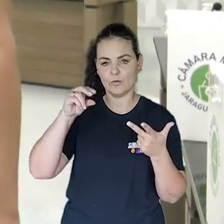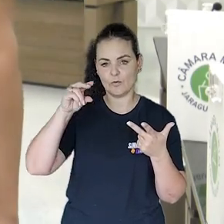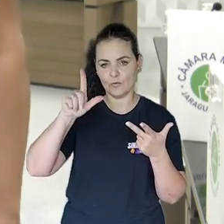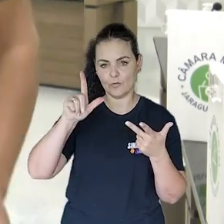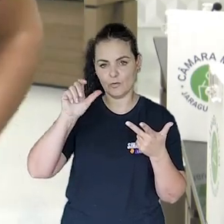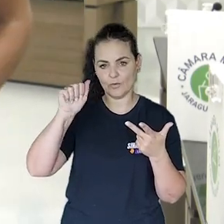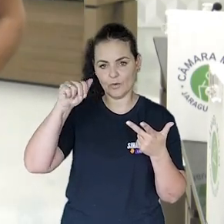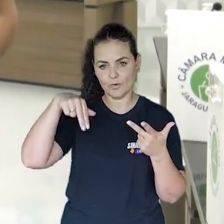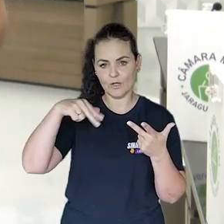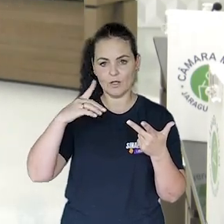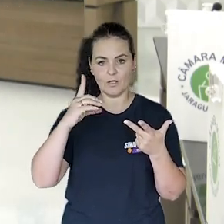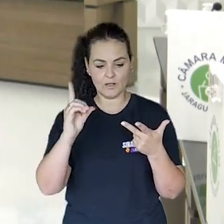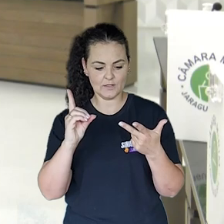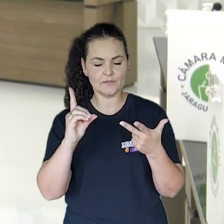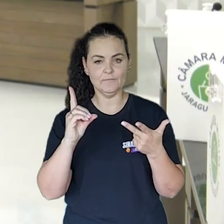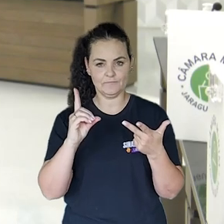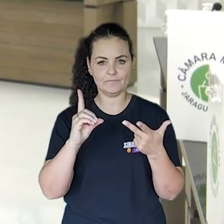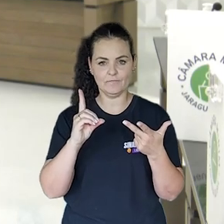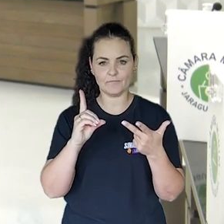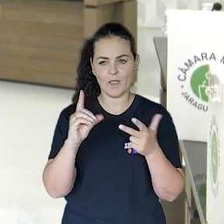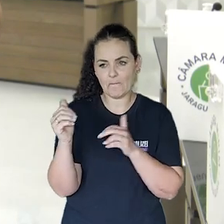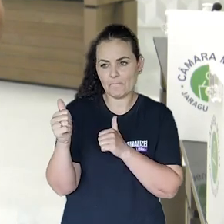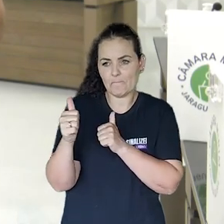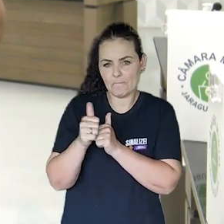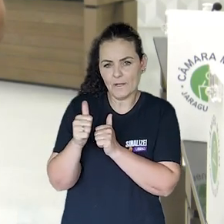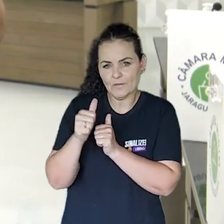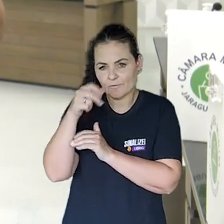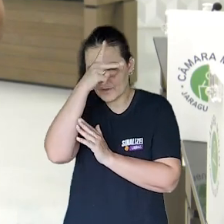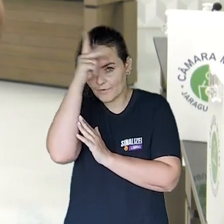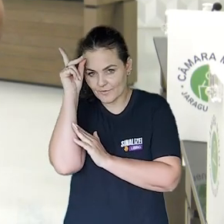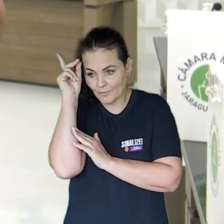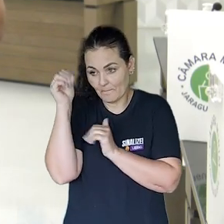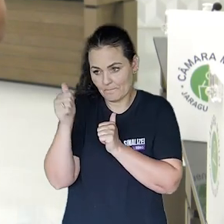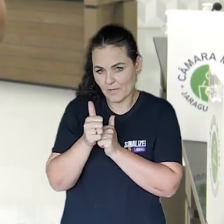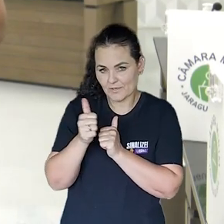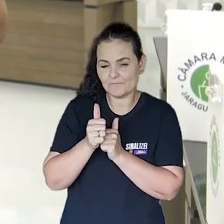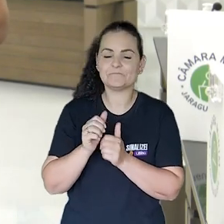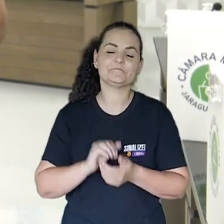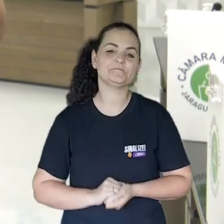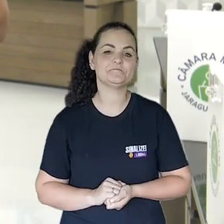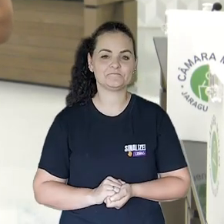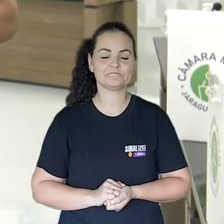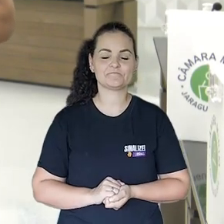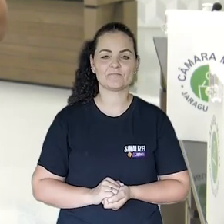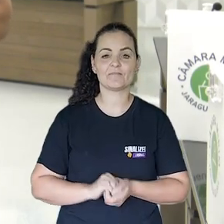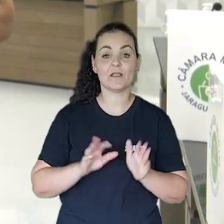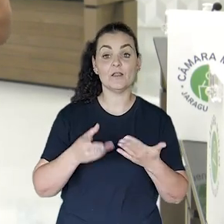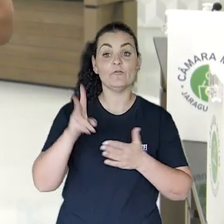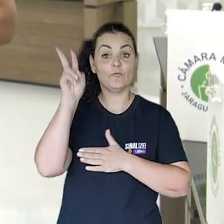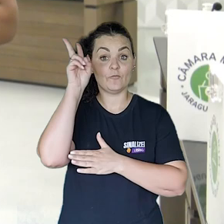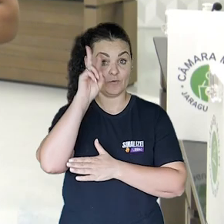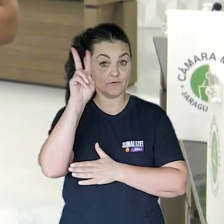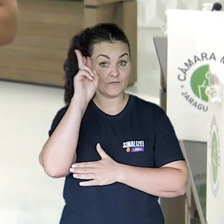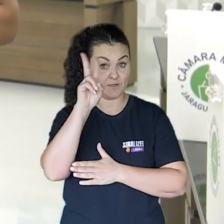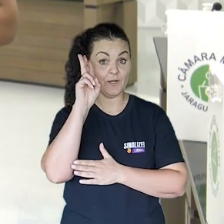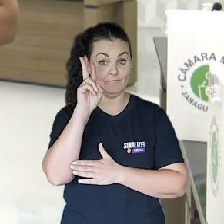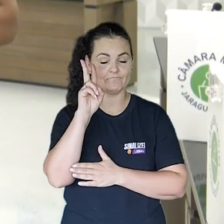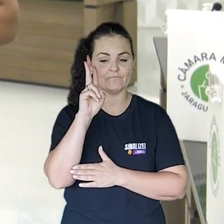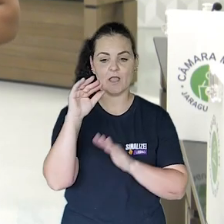Então, lembramos novamente que as escolas não sorteadas farão parte do cadastro de reserva conforme o